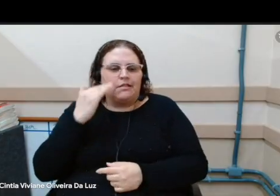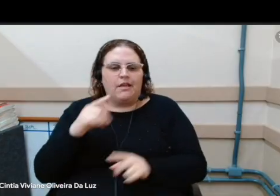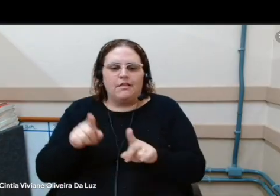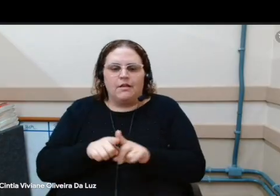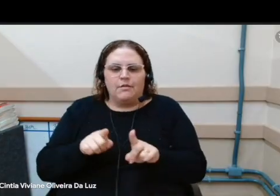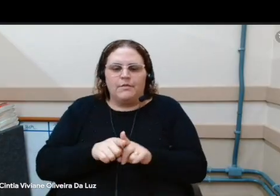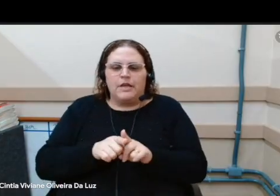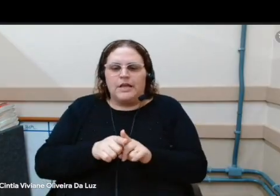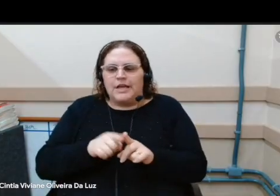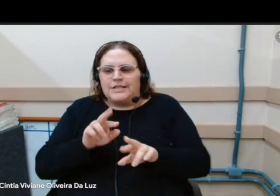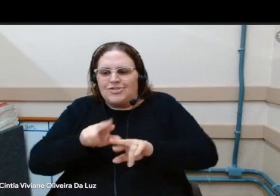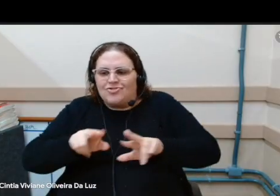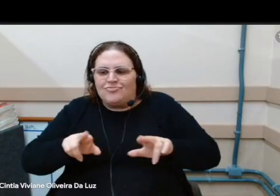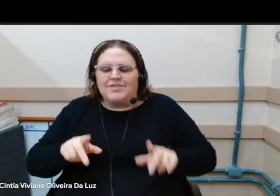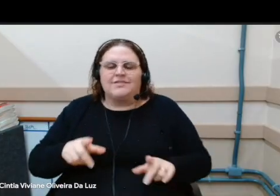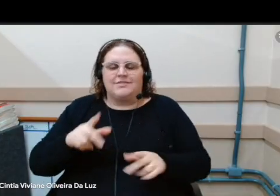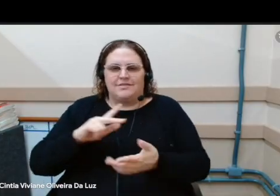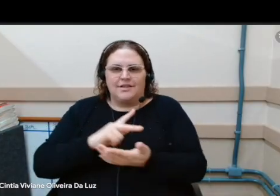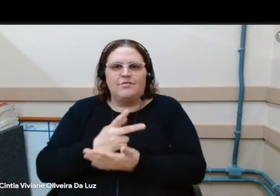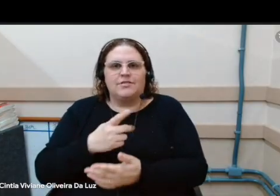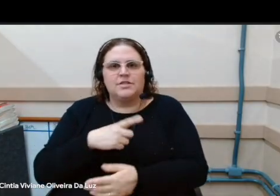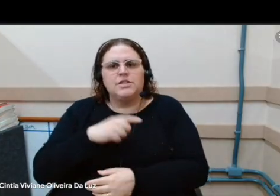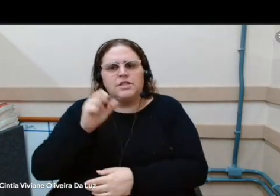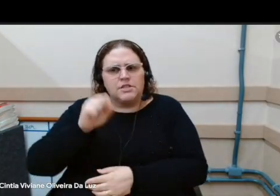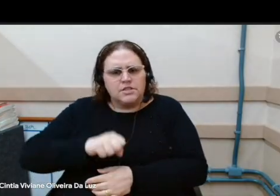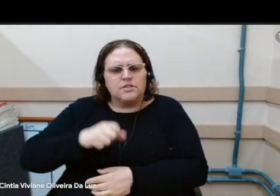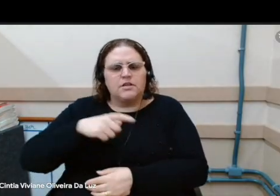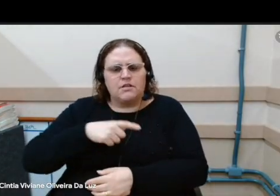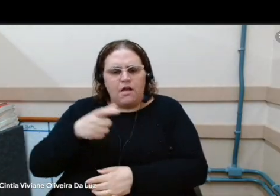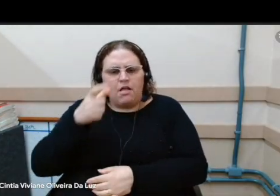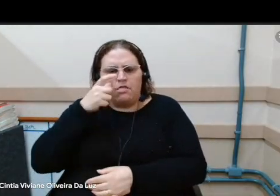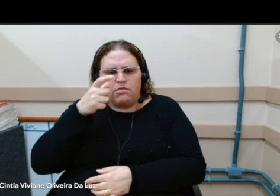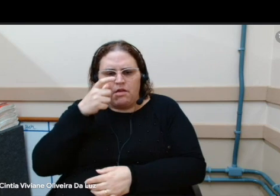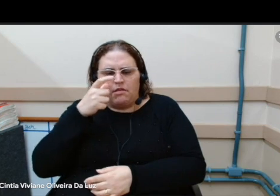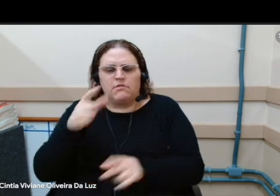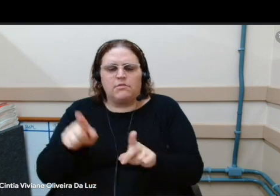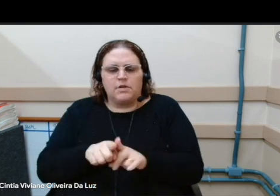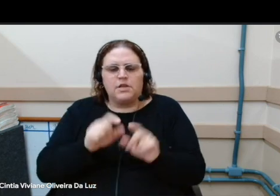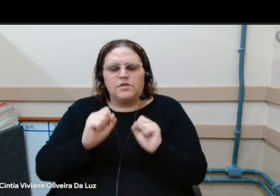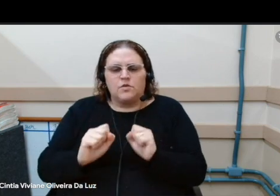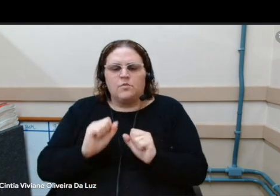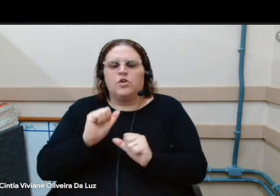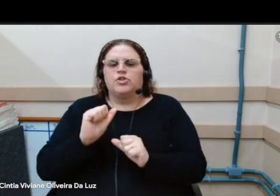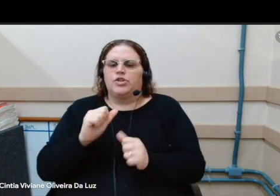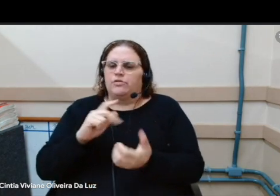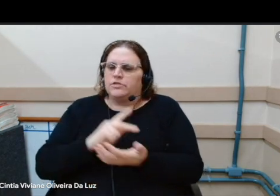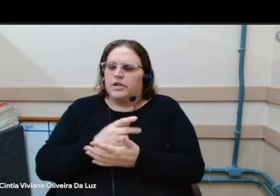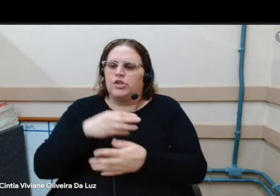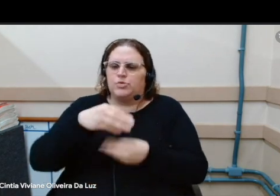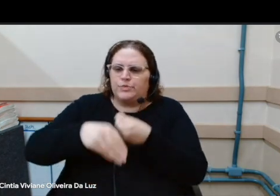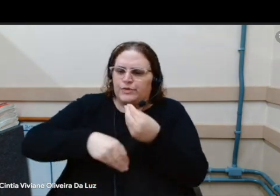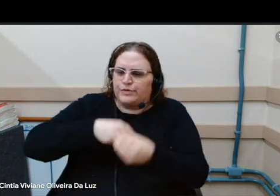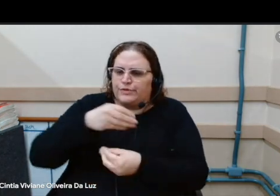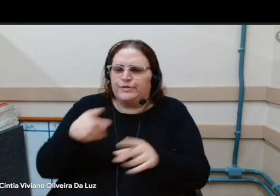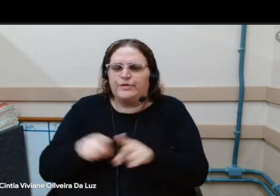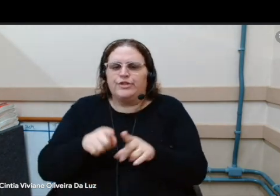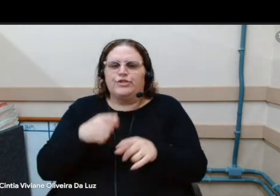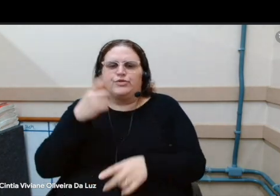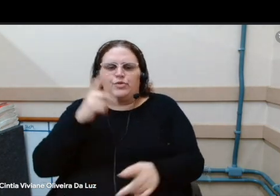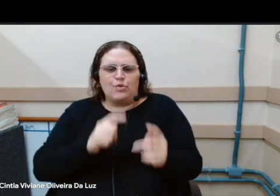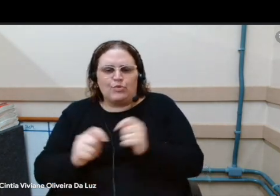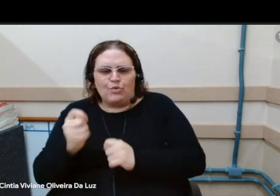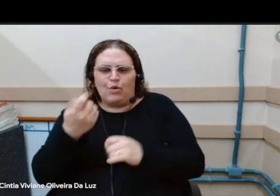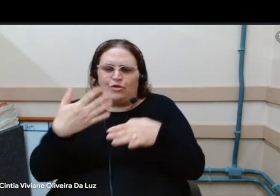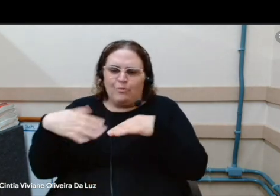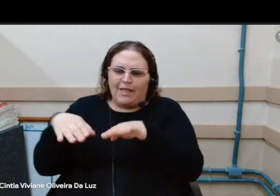e que sim tá alerta porque que isso pode gerar de homogeneização de controle de padronização mas do que isso